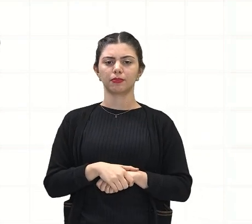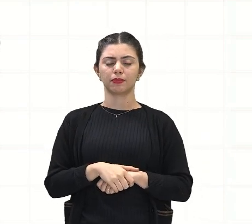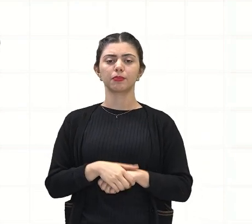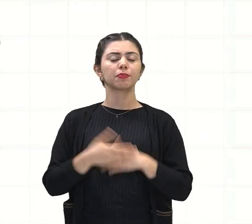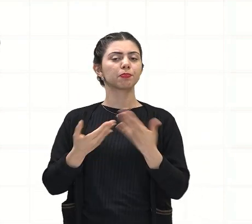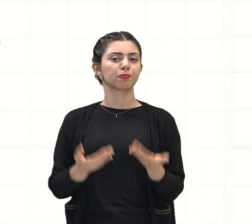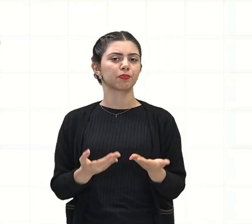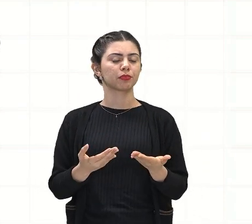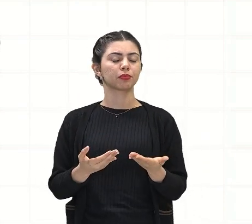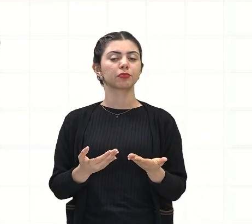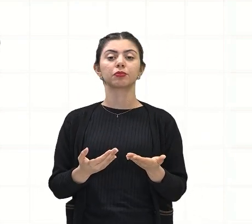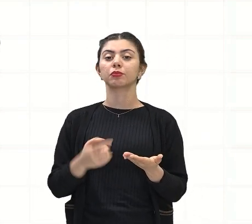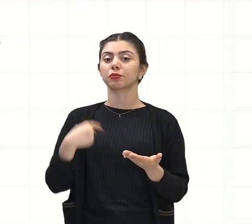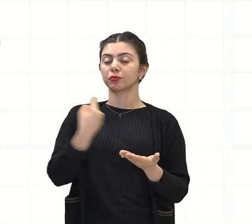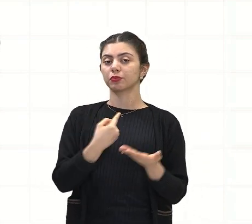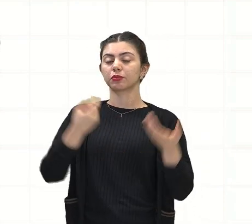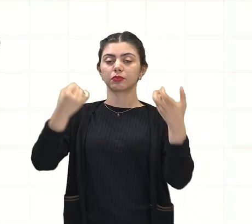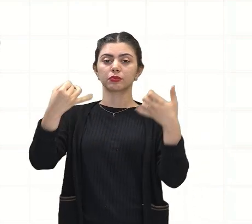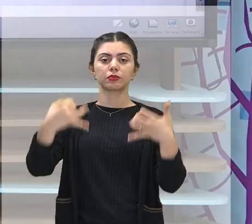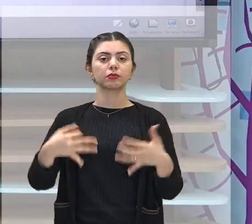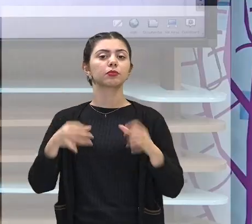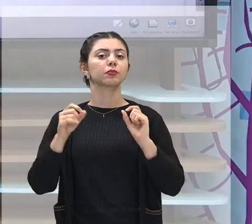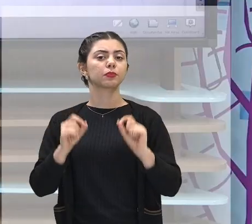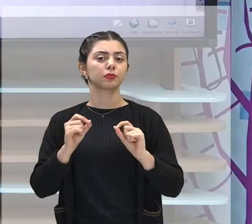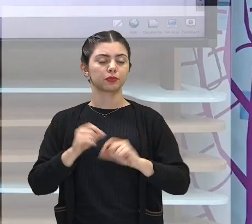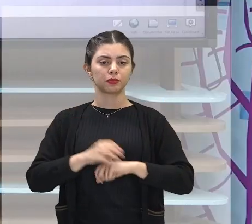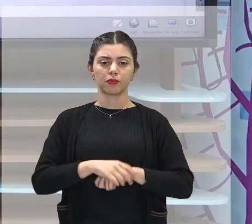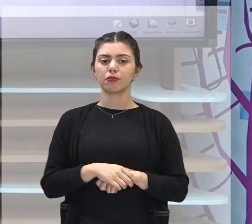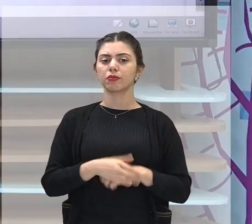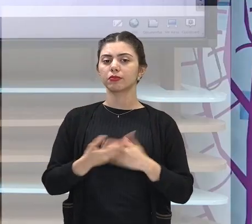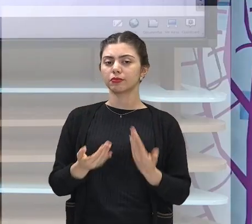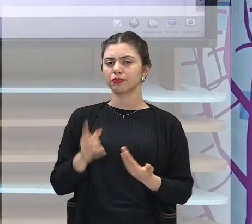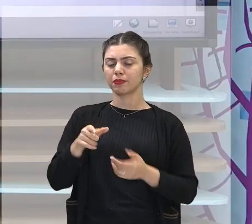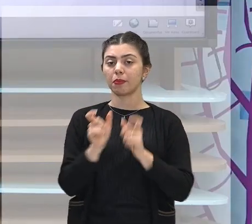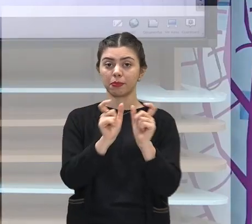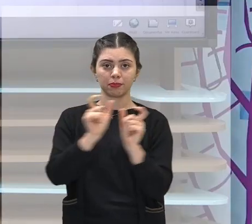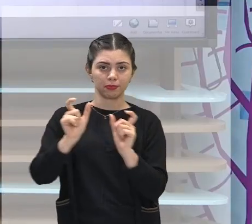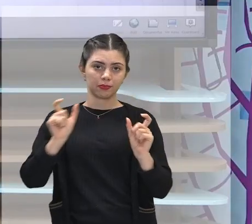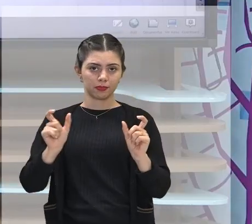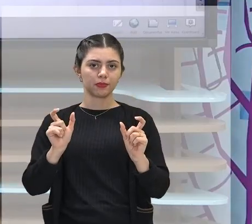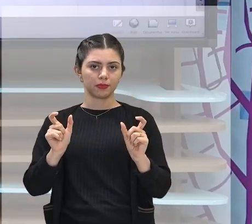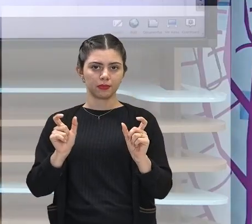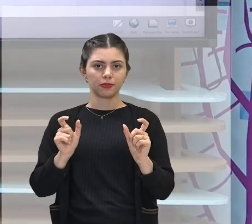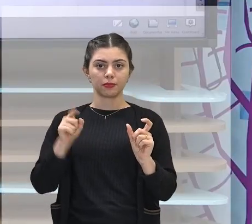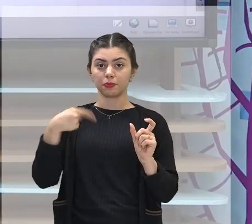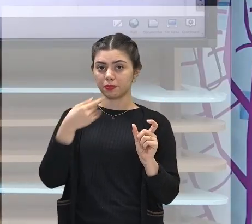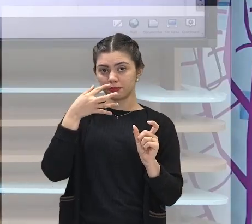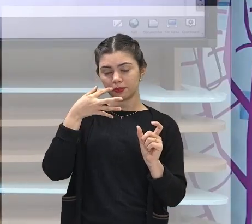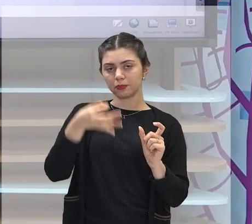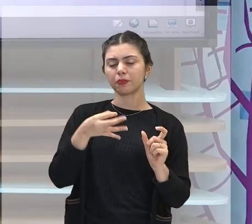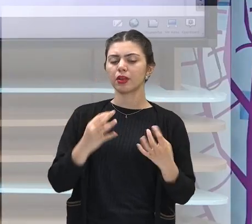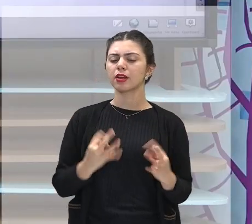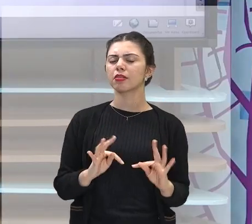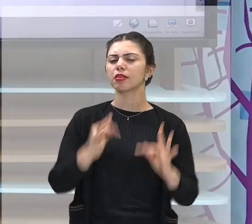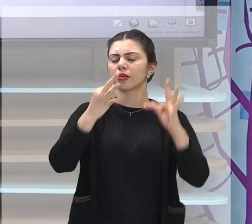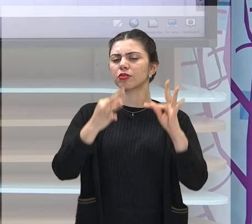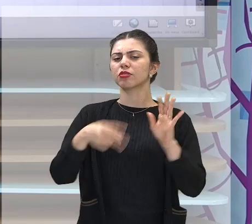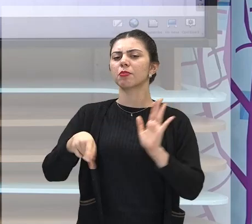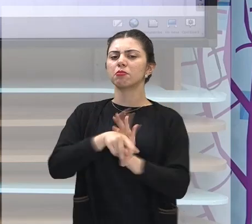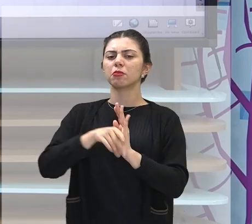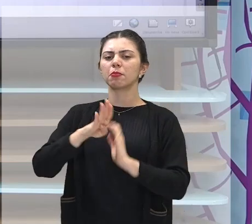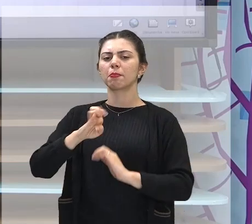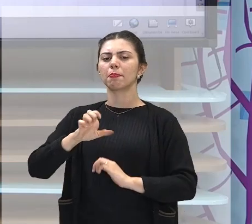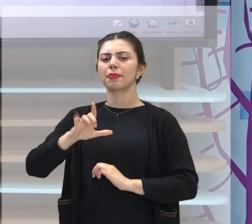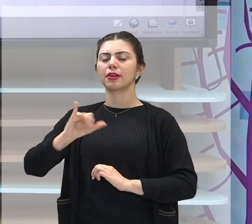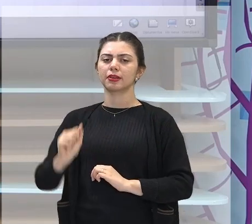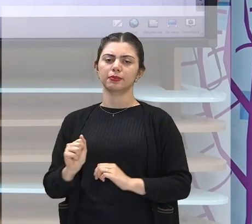Sempre que possível, tratamos a respeito das palavras. Tecnologia bélica. O estudo